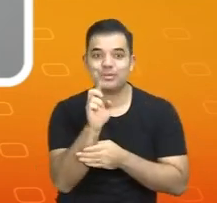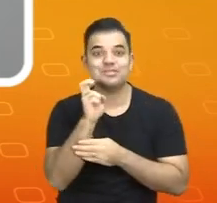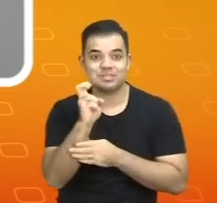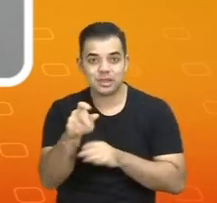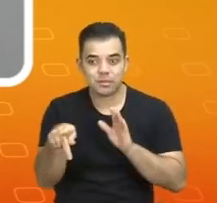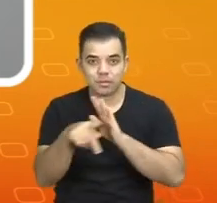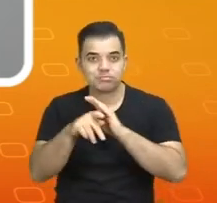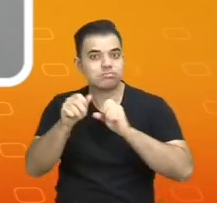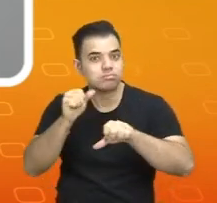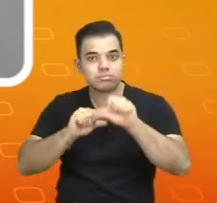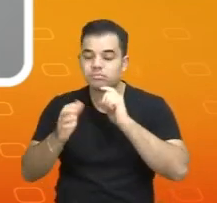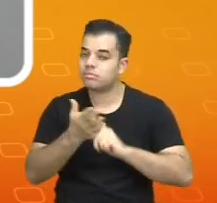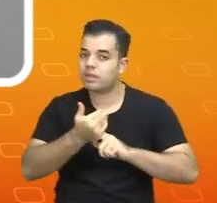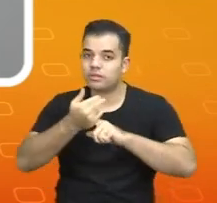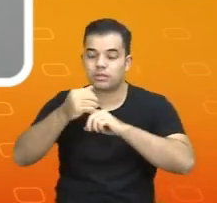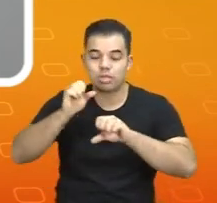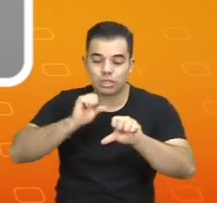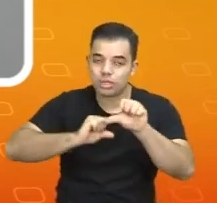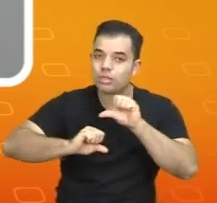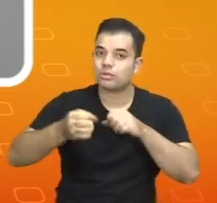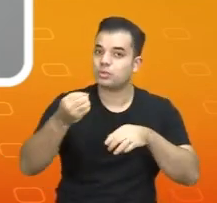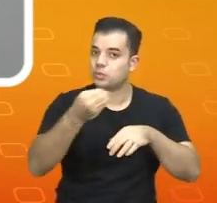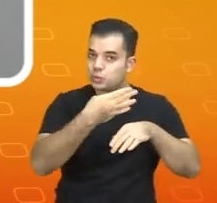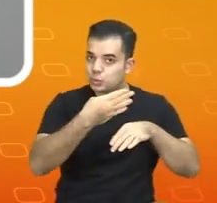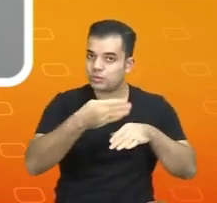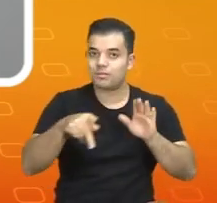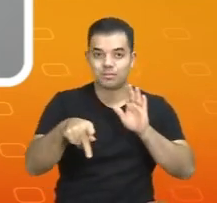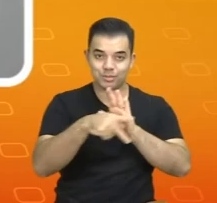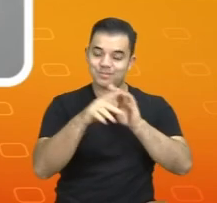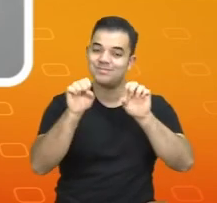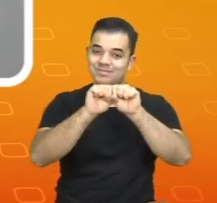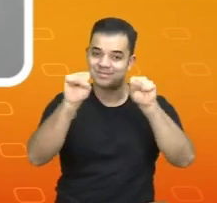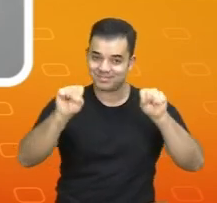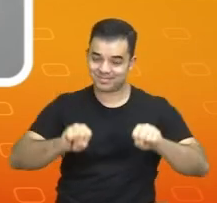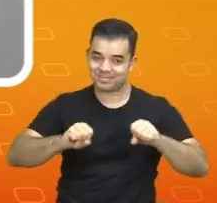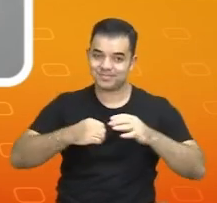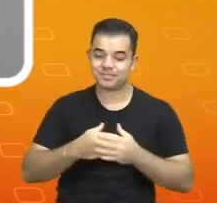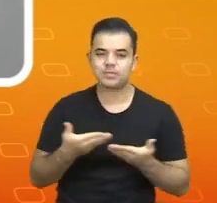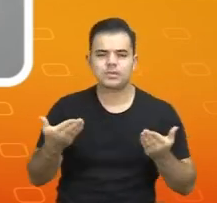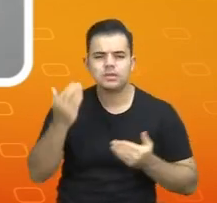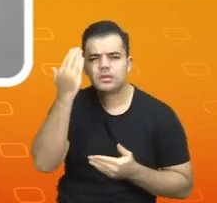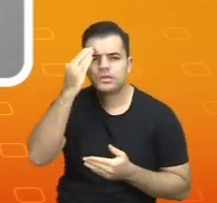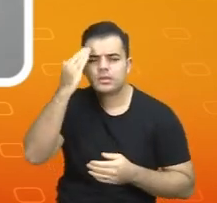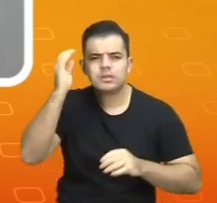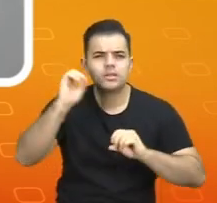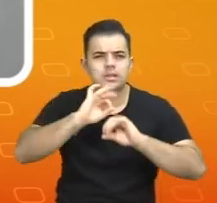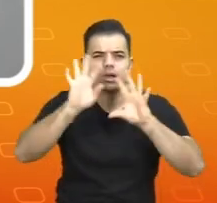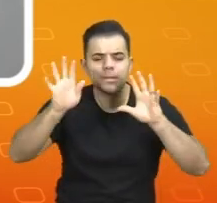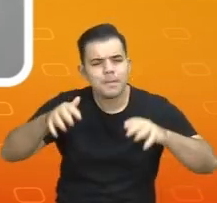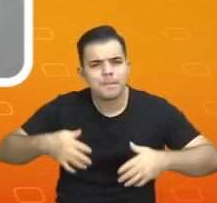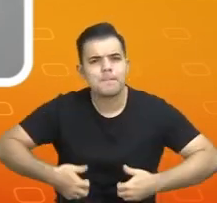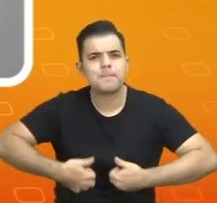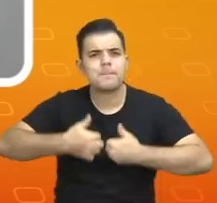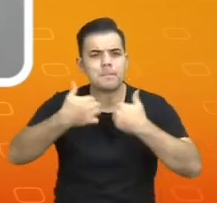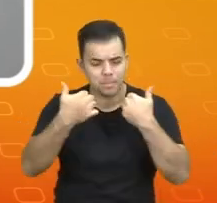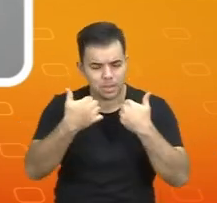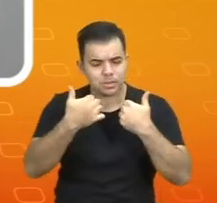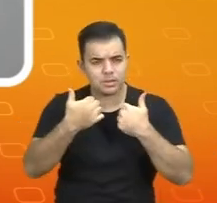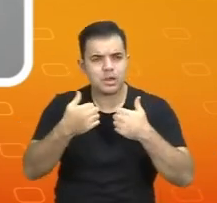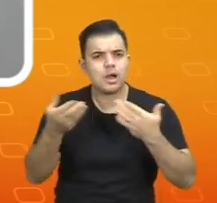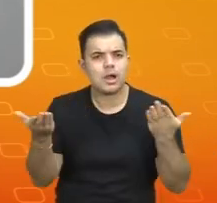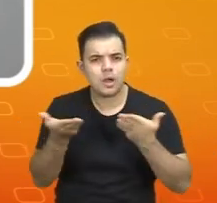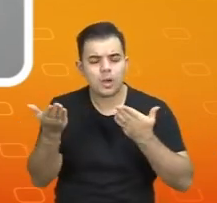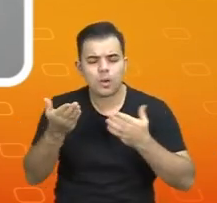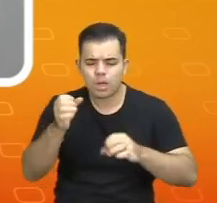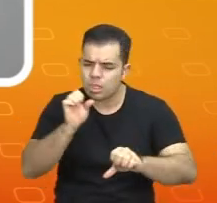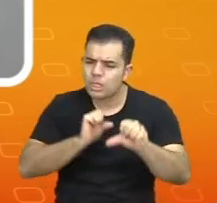é a evolução, atualização do atual sistema. E para entender melhor o que essa atualização nos